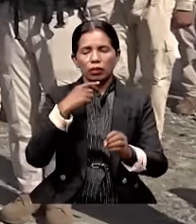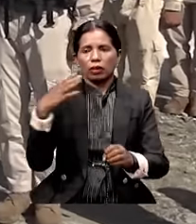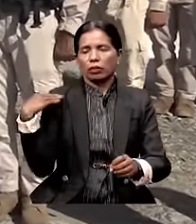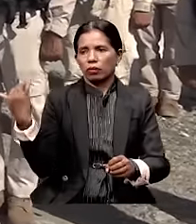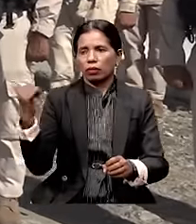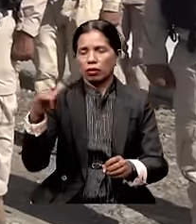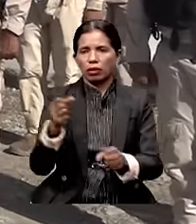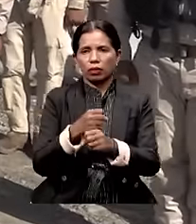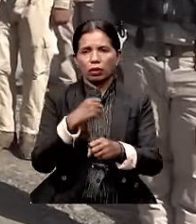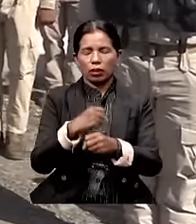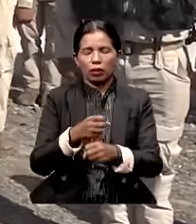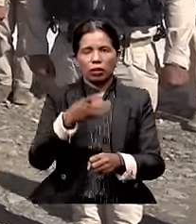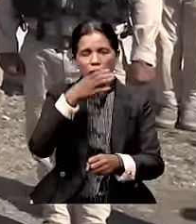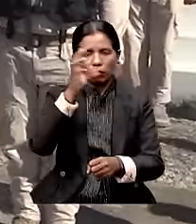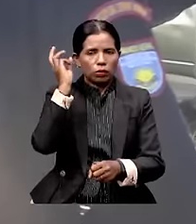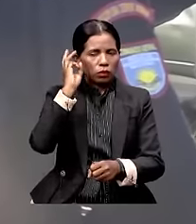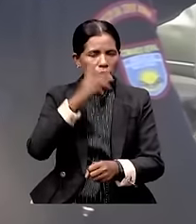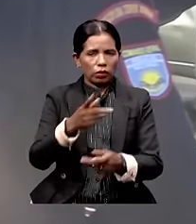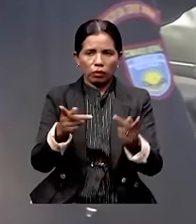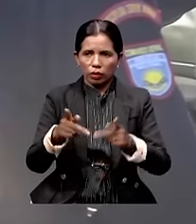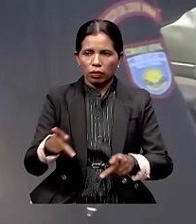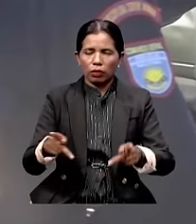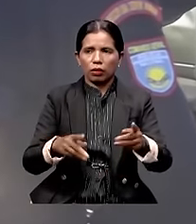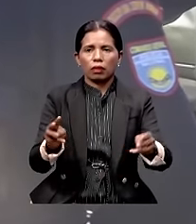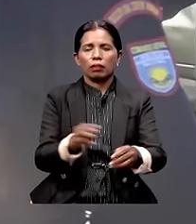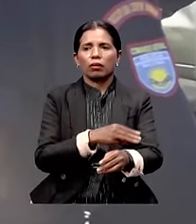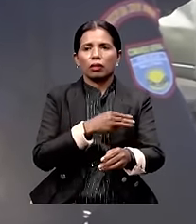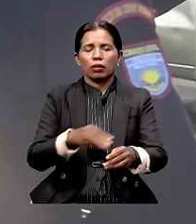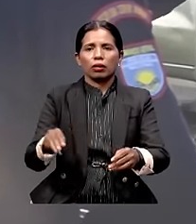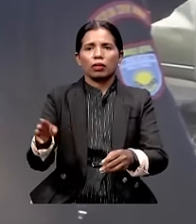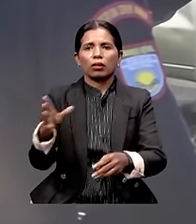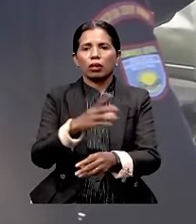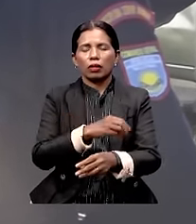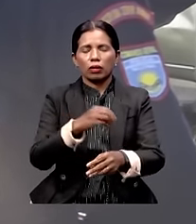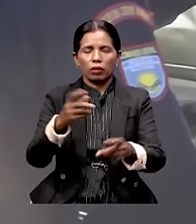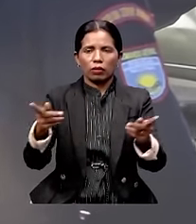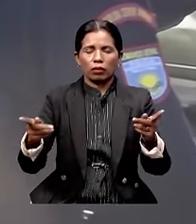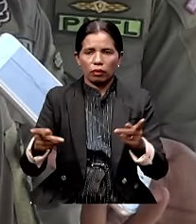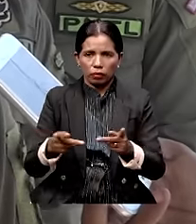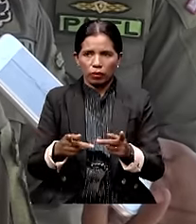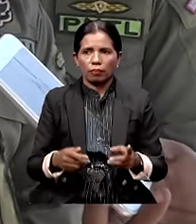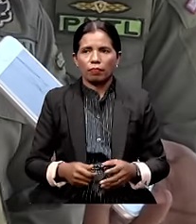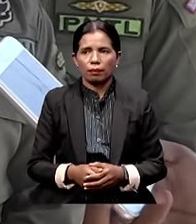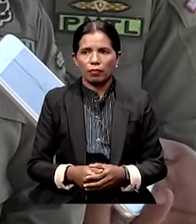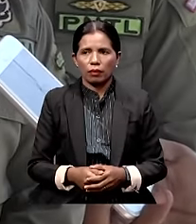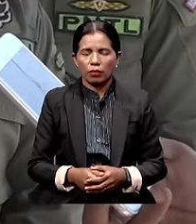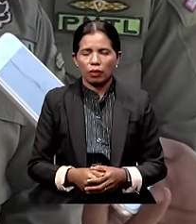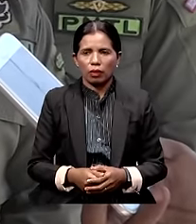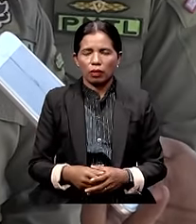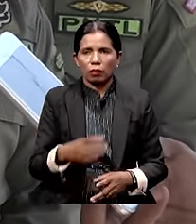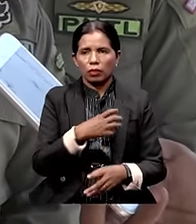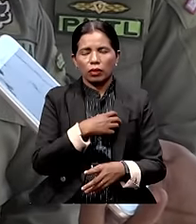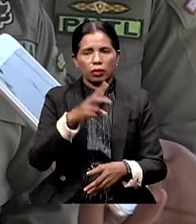zovencira atu consumo tua e a fatem público, no toca música, festa e a presépio fatem. Comando rua se la tolera,